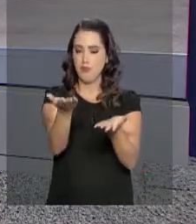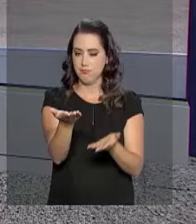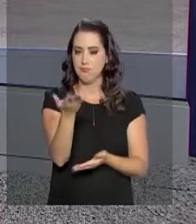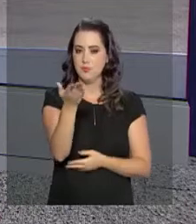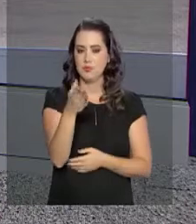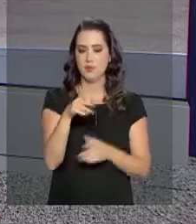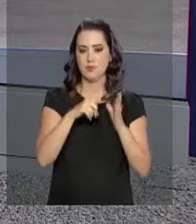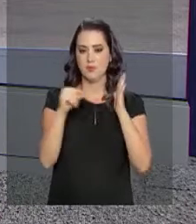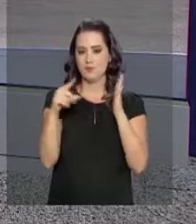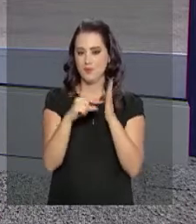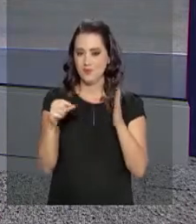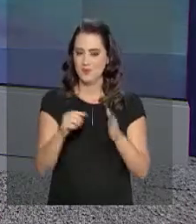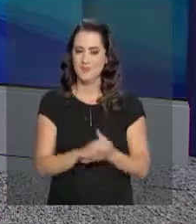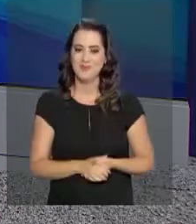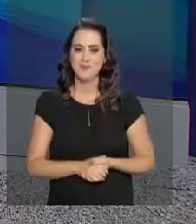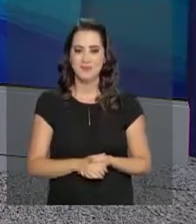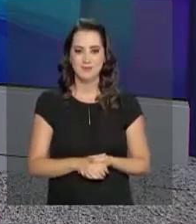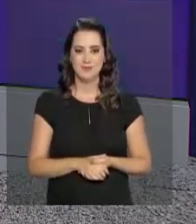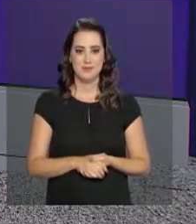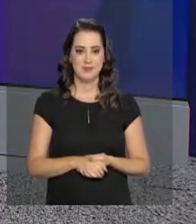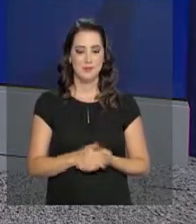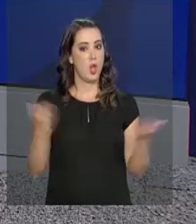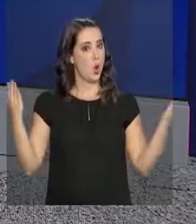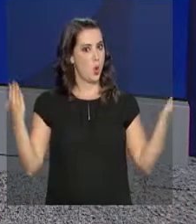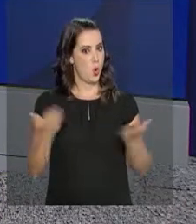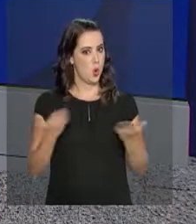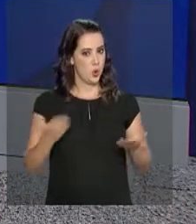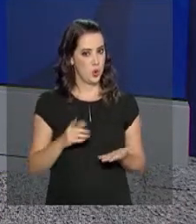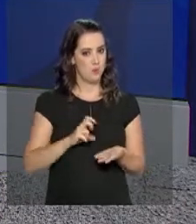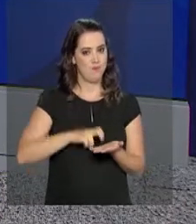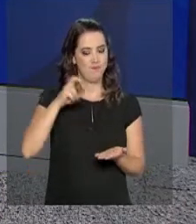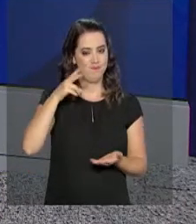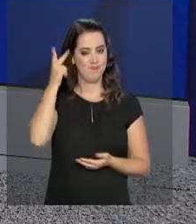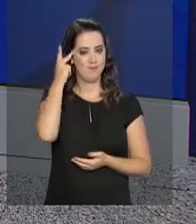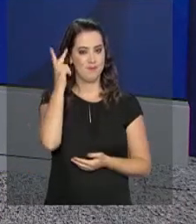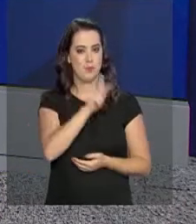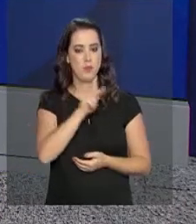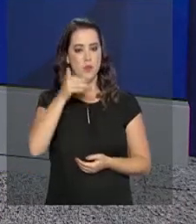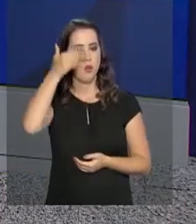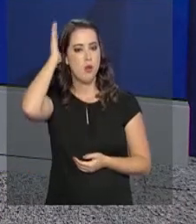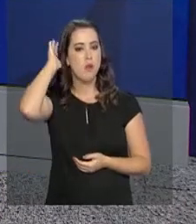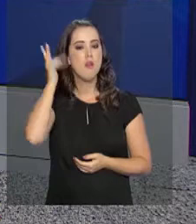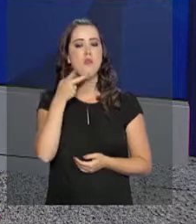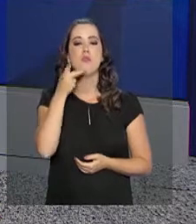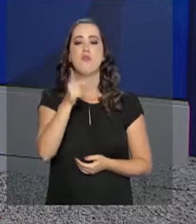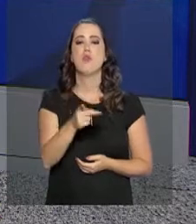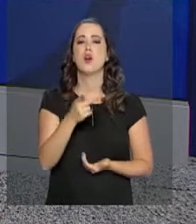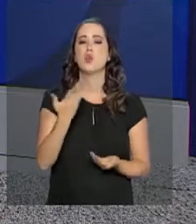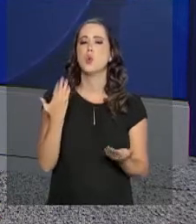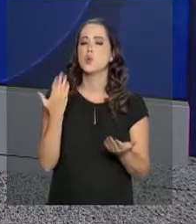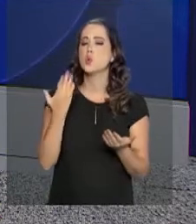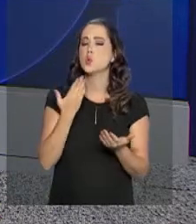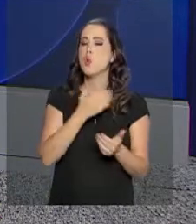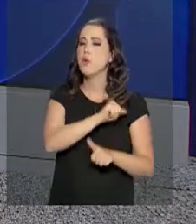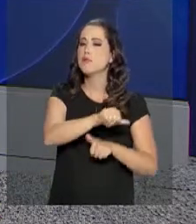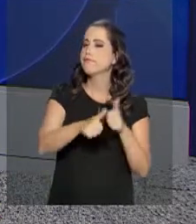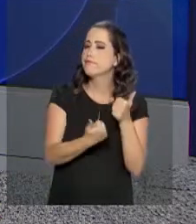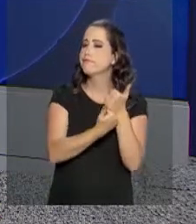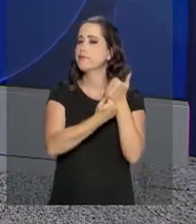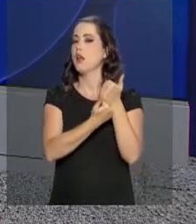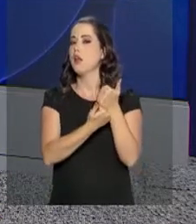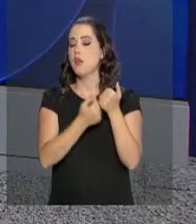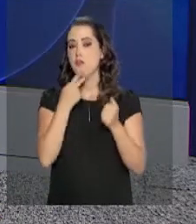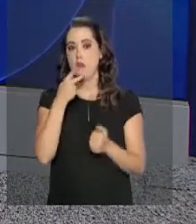palácio do planalto e hoje pela manhã em são paulo o presidente michel temer falou sobre esse processo de transição